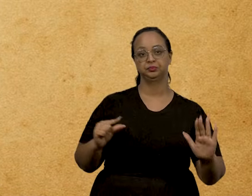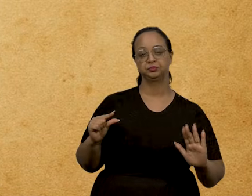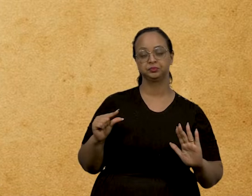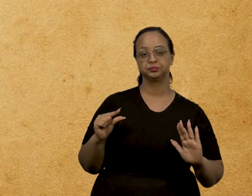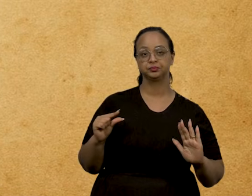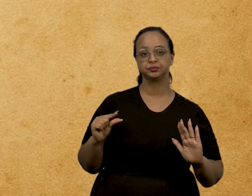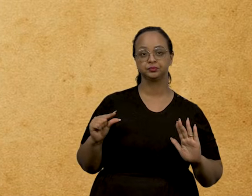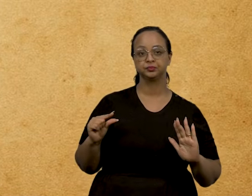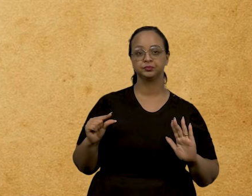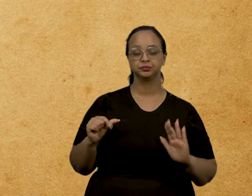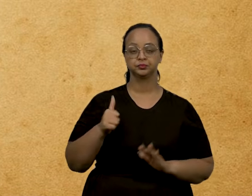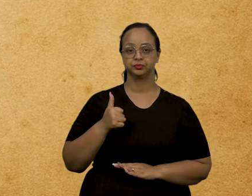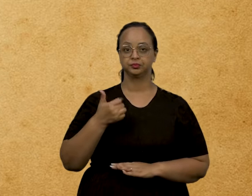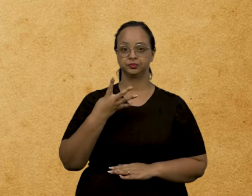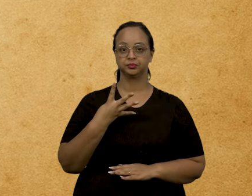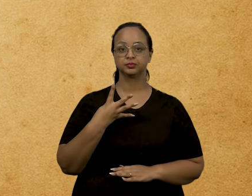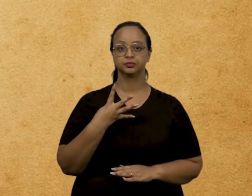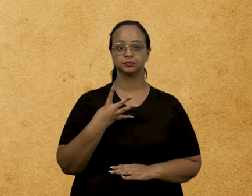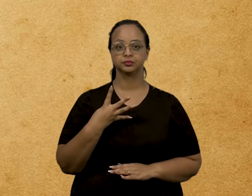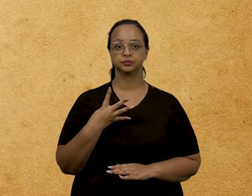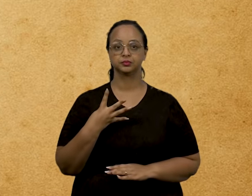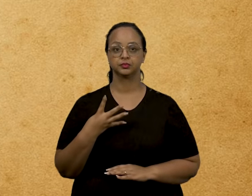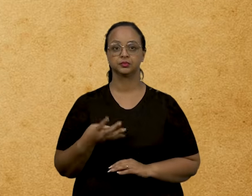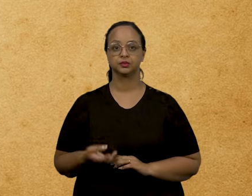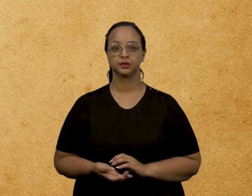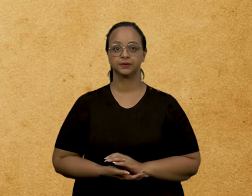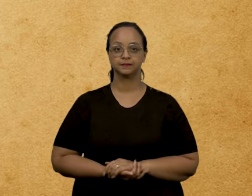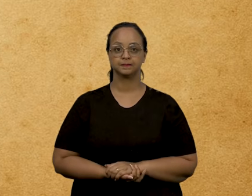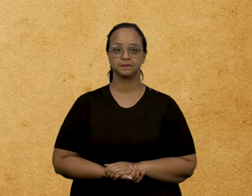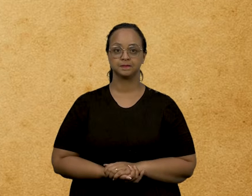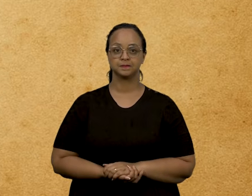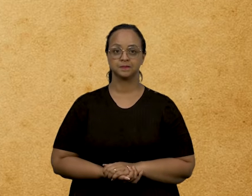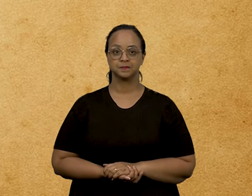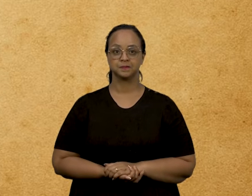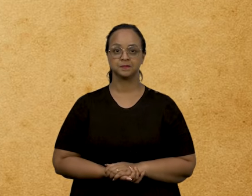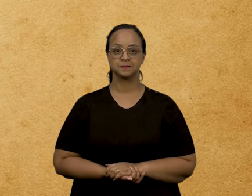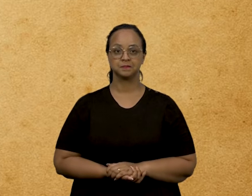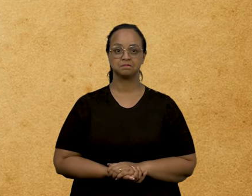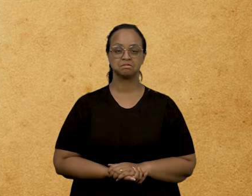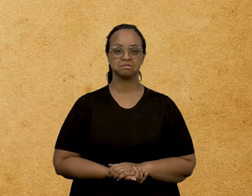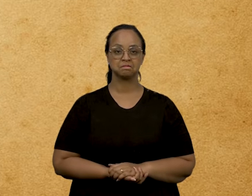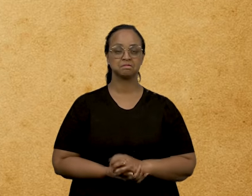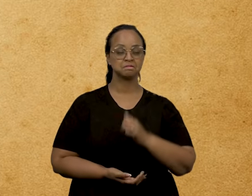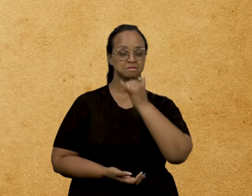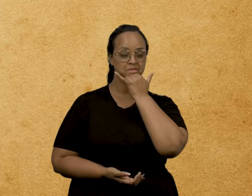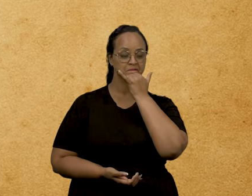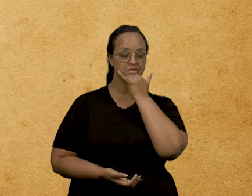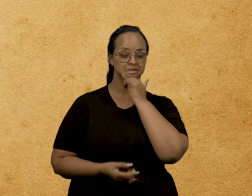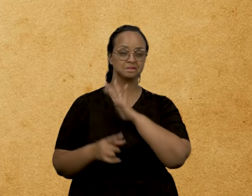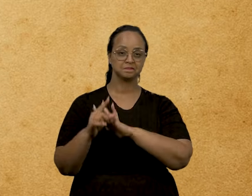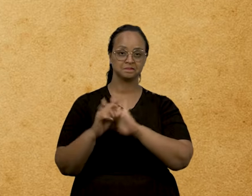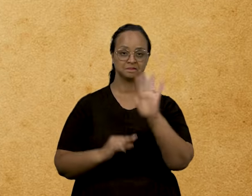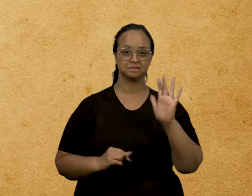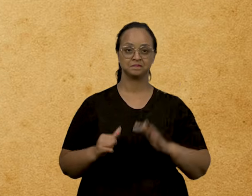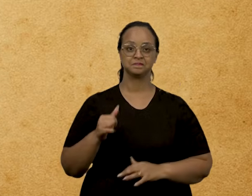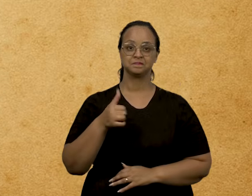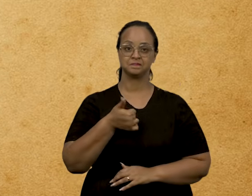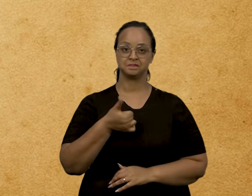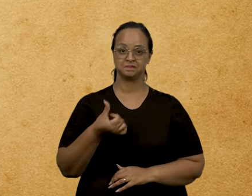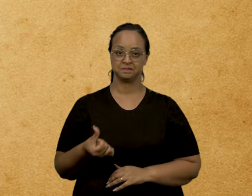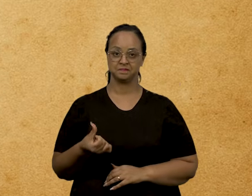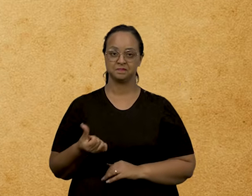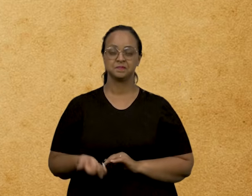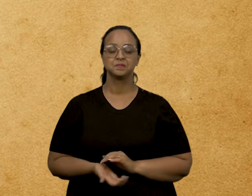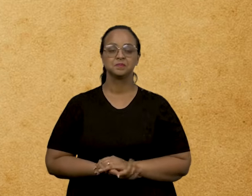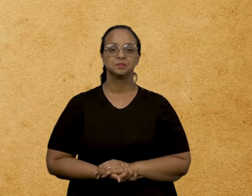verso 16. O texto diz assim: quando tem algum negócio, venha a mim para que eu julgue entre um e outro